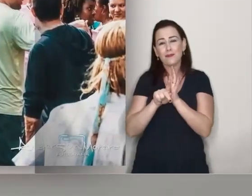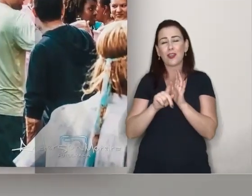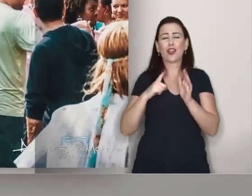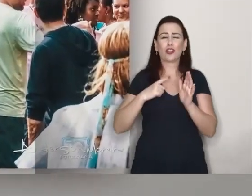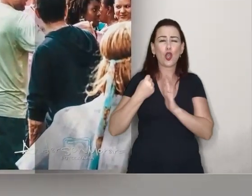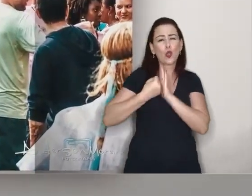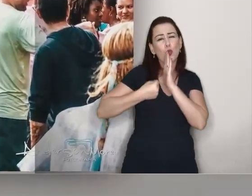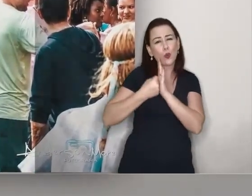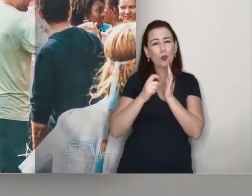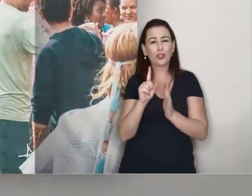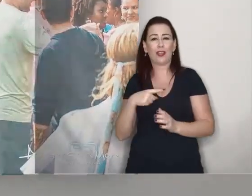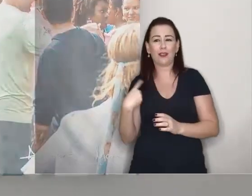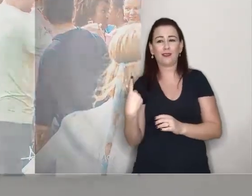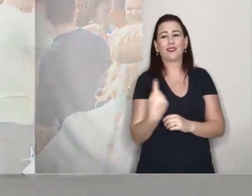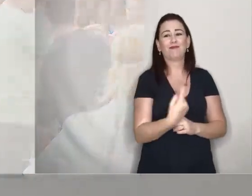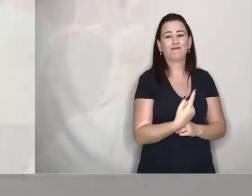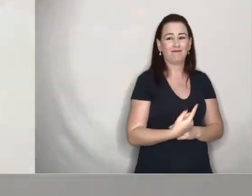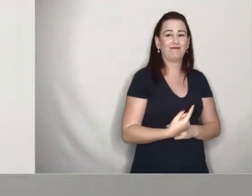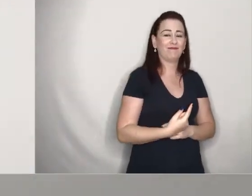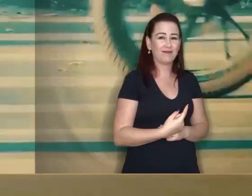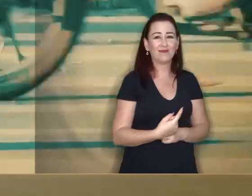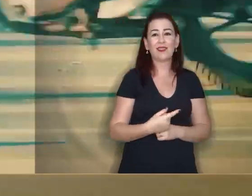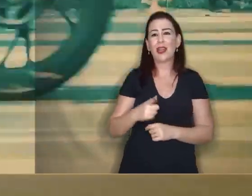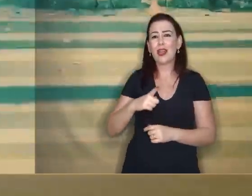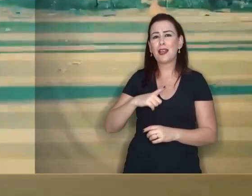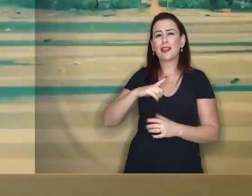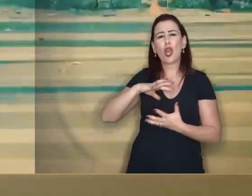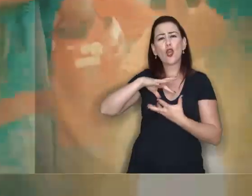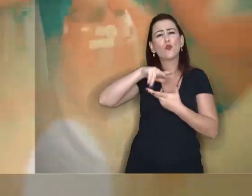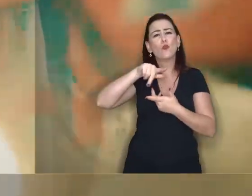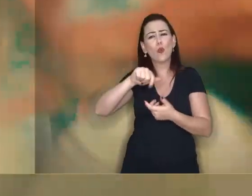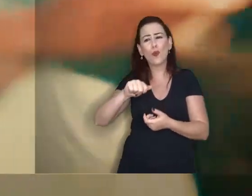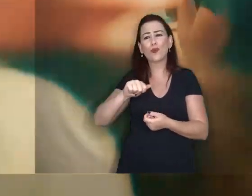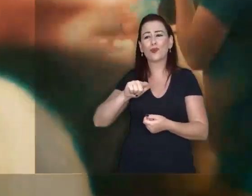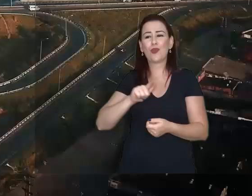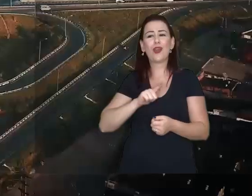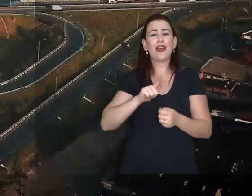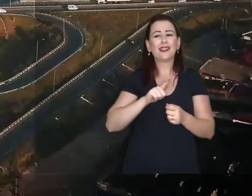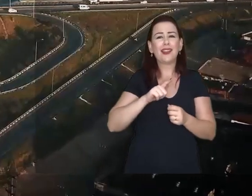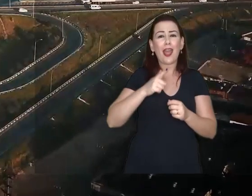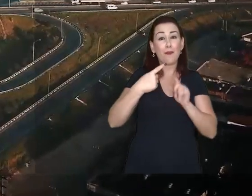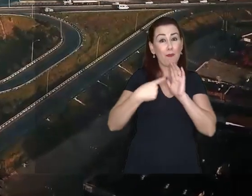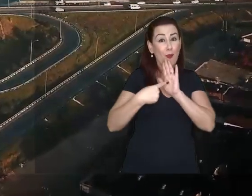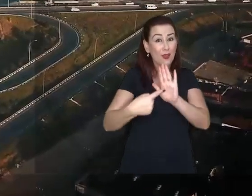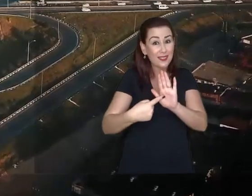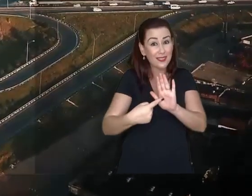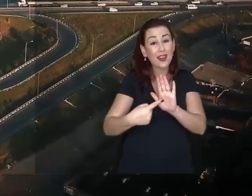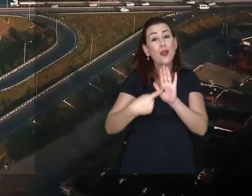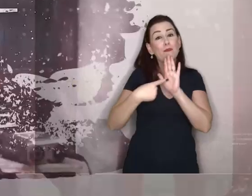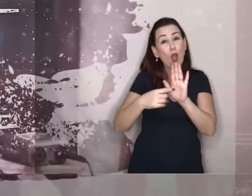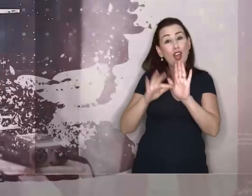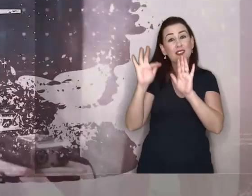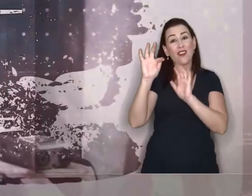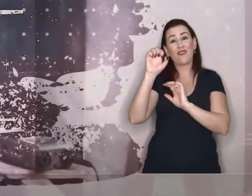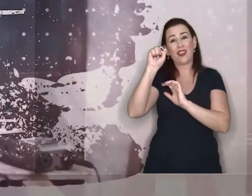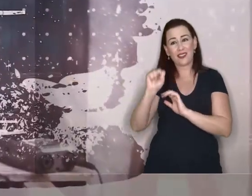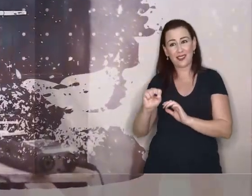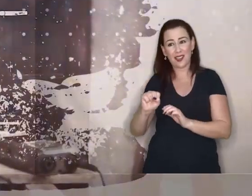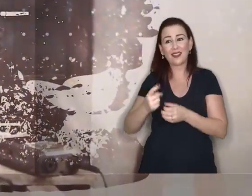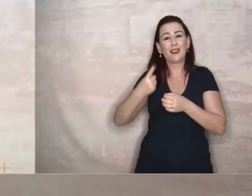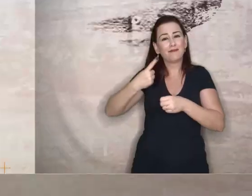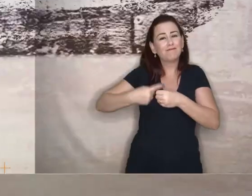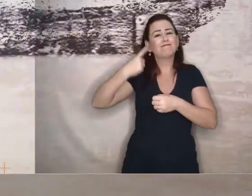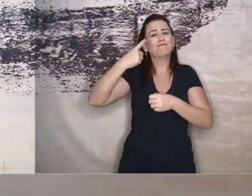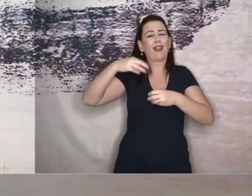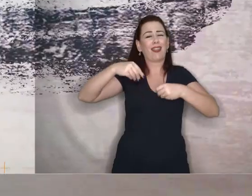anunciador, terra de lugar da feira, lugar dos encontros e dos entroncamentos. Feira de